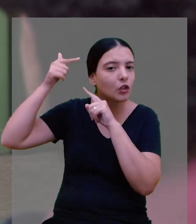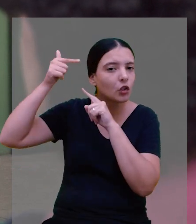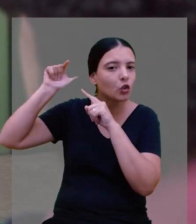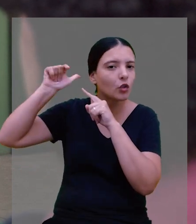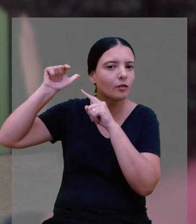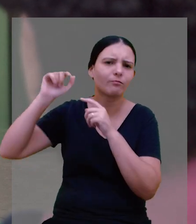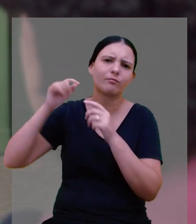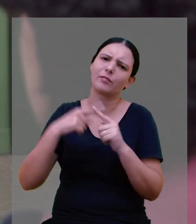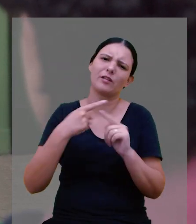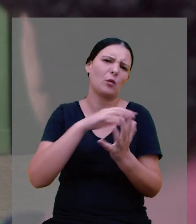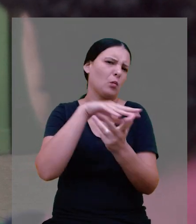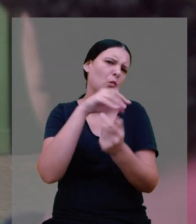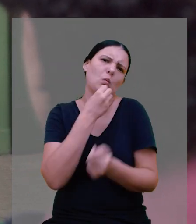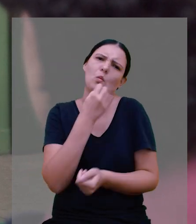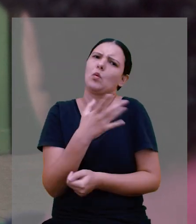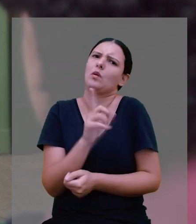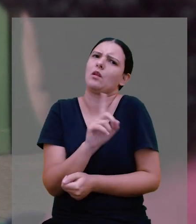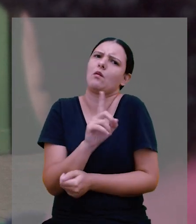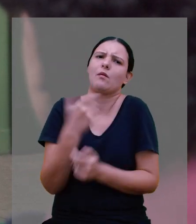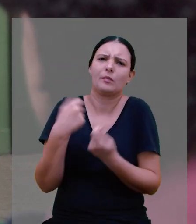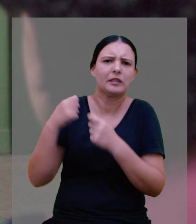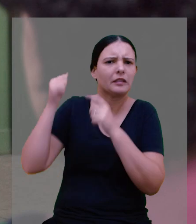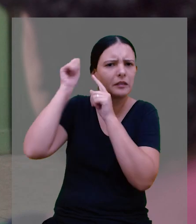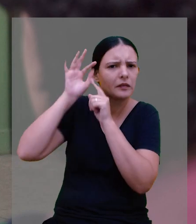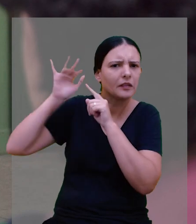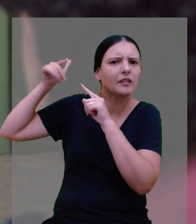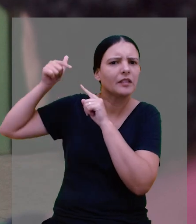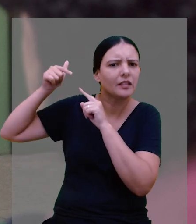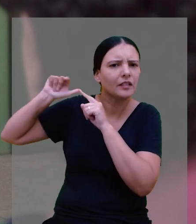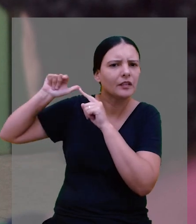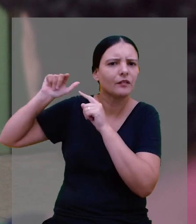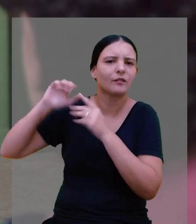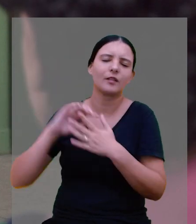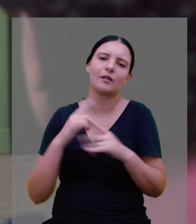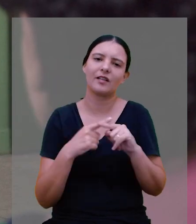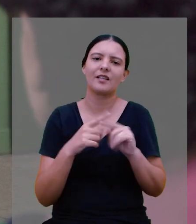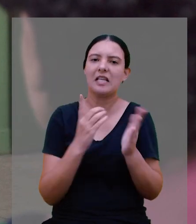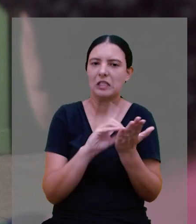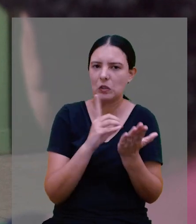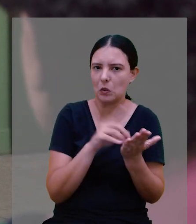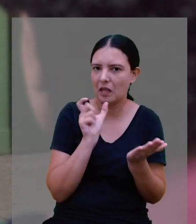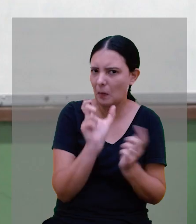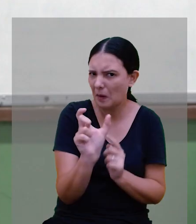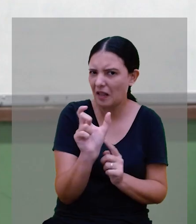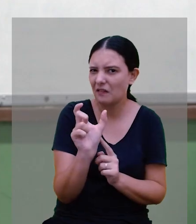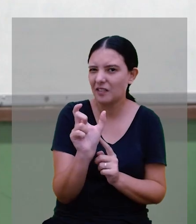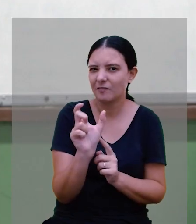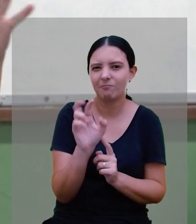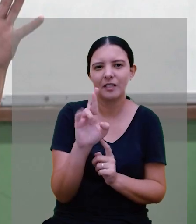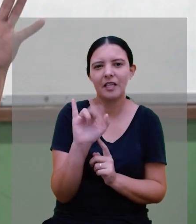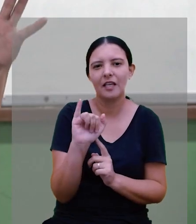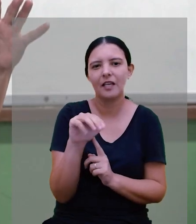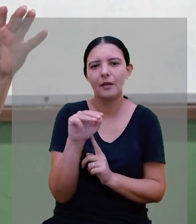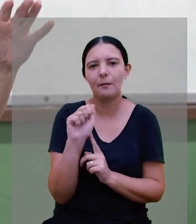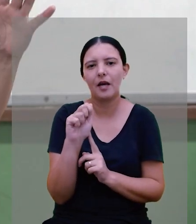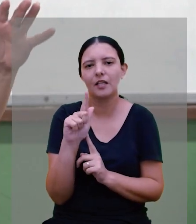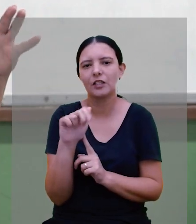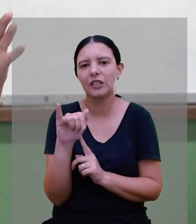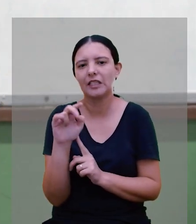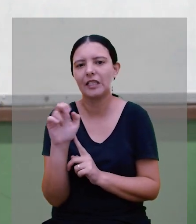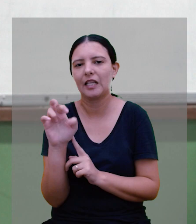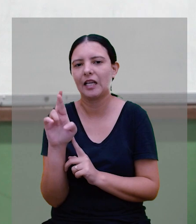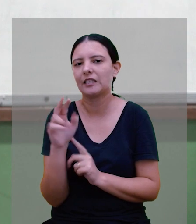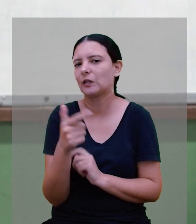está bom não está. A gente vai ter que reimaginar. Reimaginar é uma palavra que não existe no dicionário, mas ela não interessa.